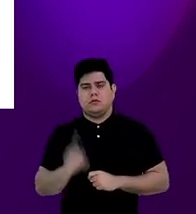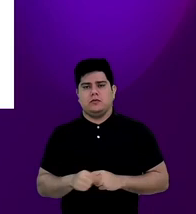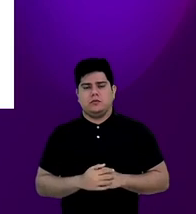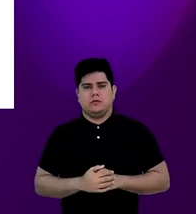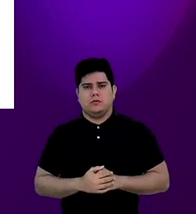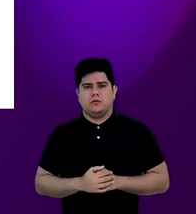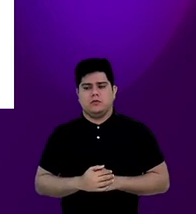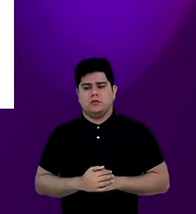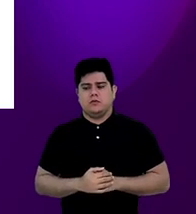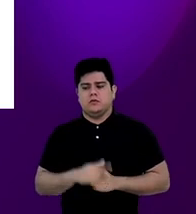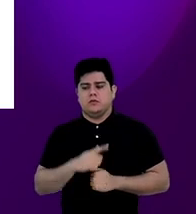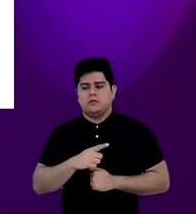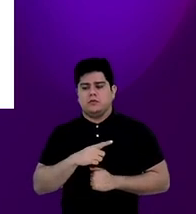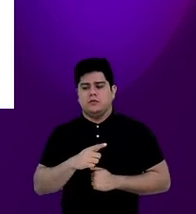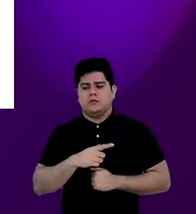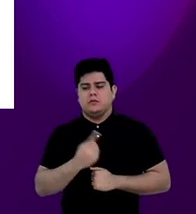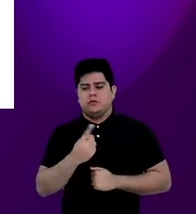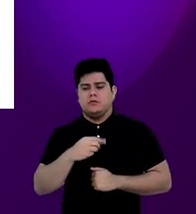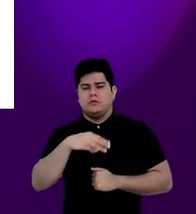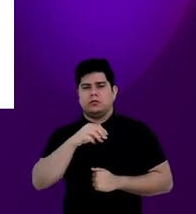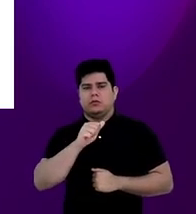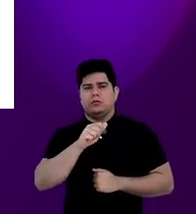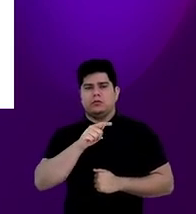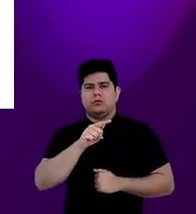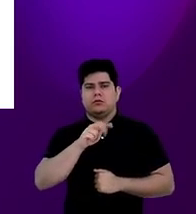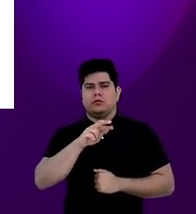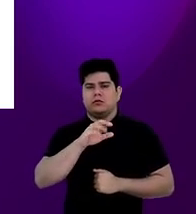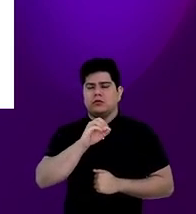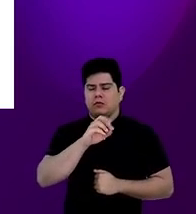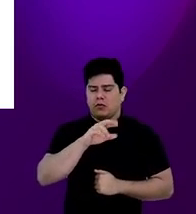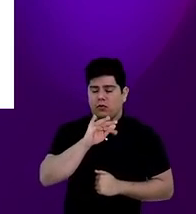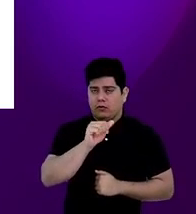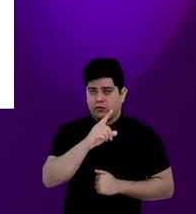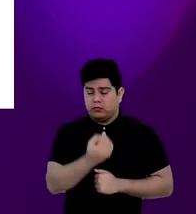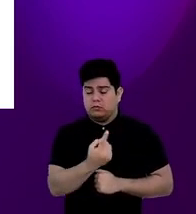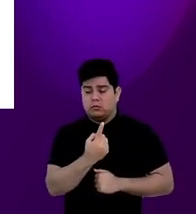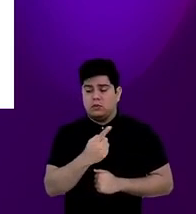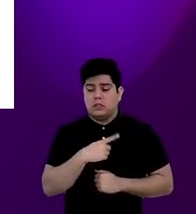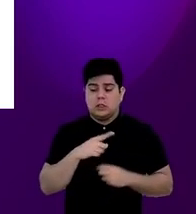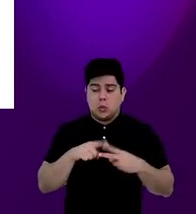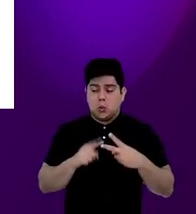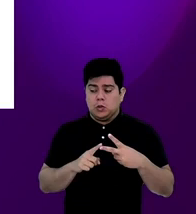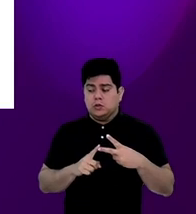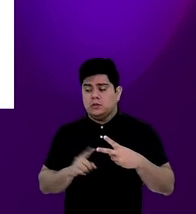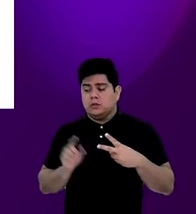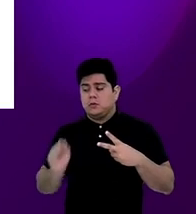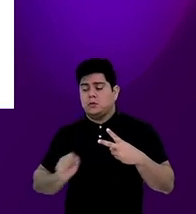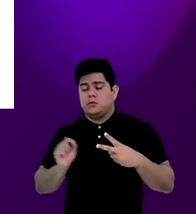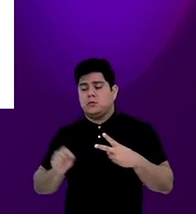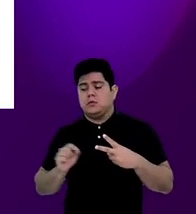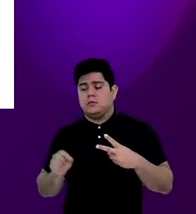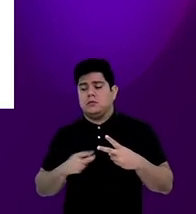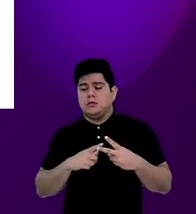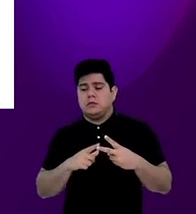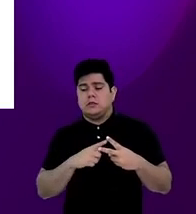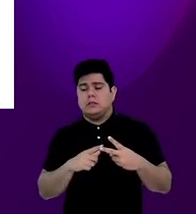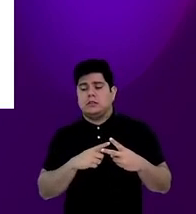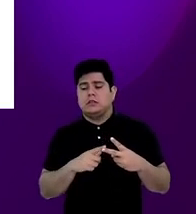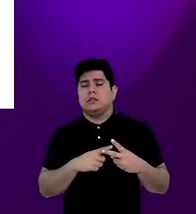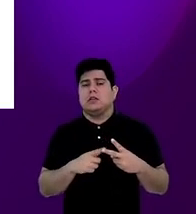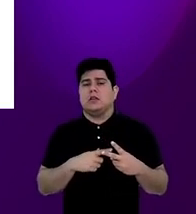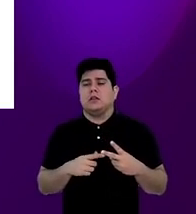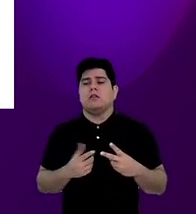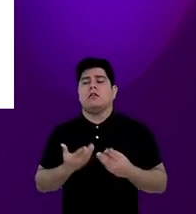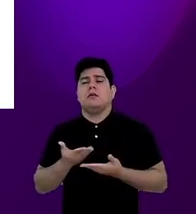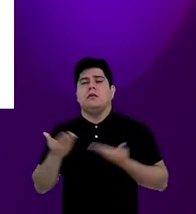síndrome de ativação de macrófago, e aparece aí 2 pacientes com uma síndrome